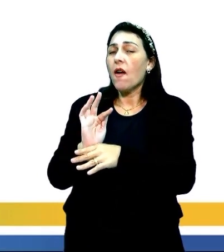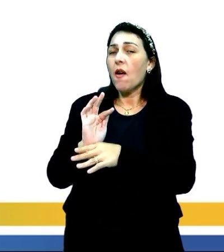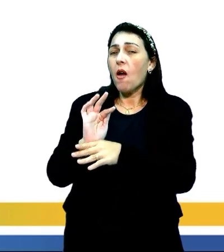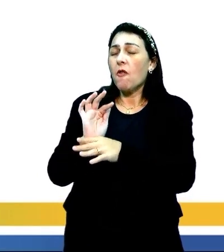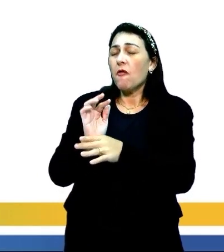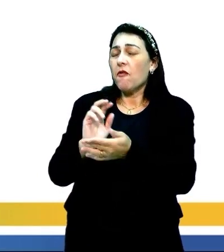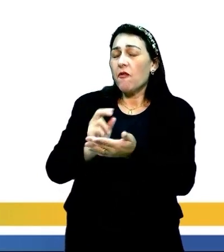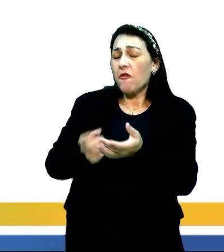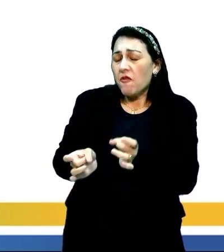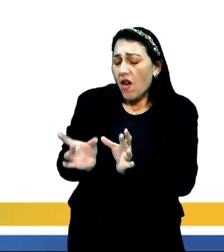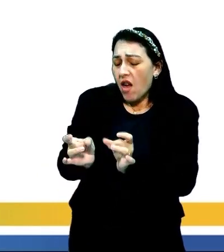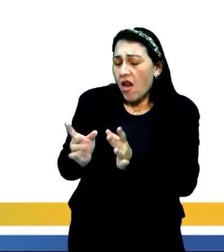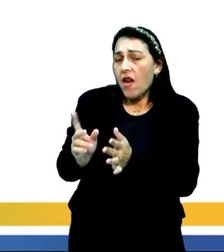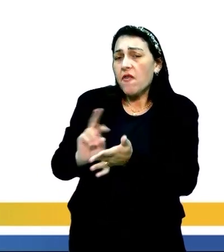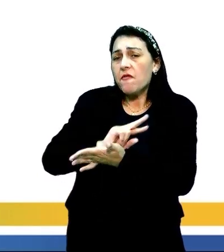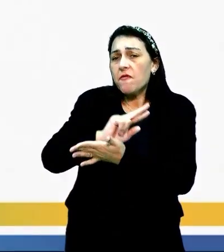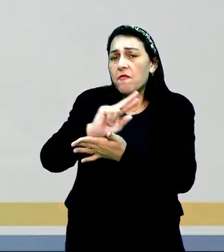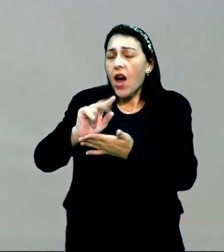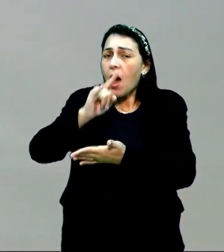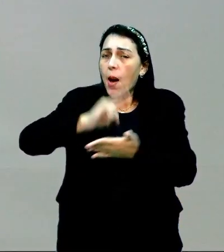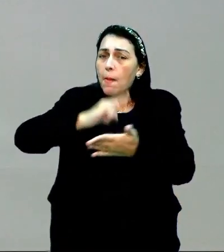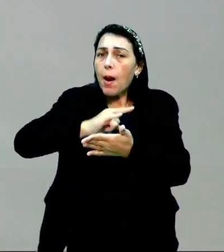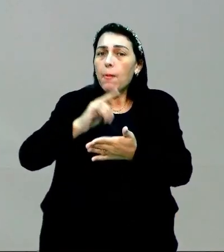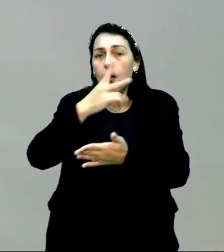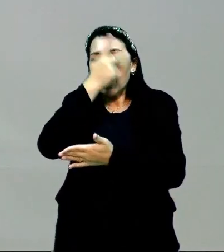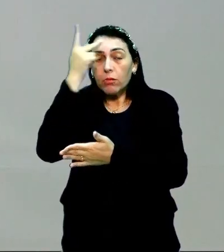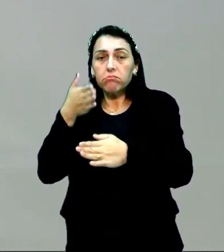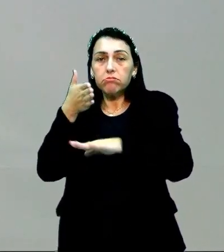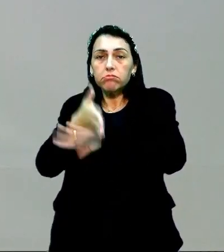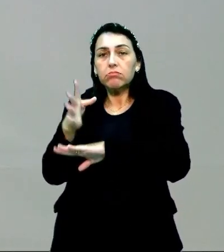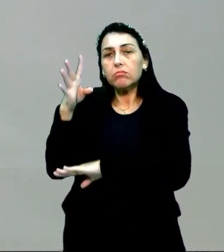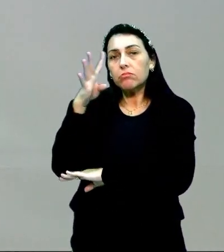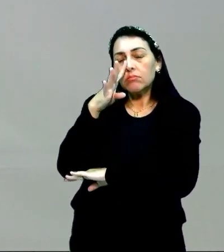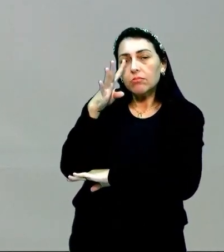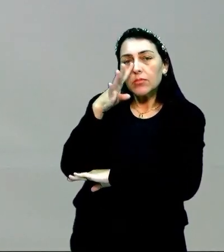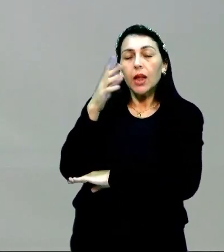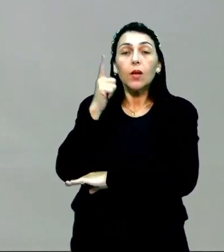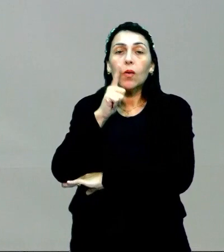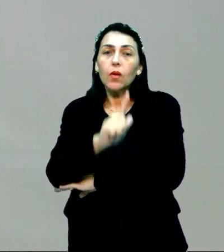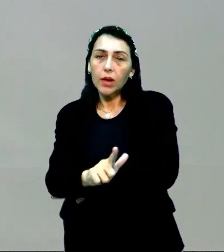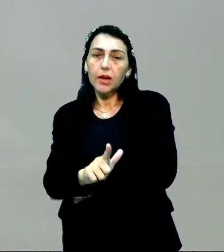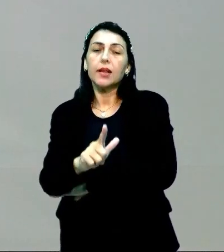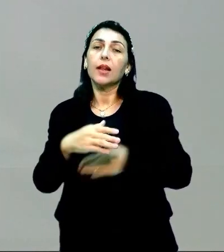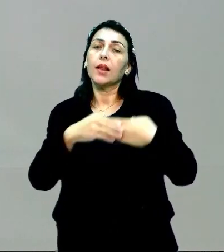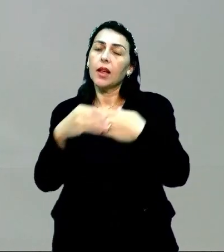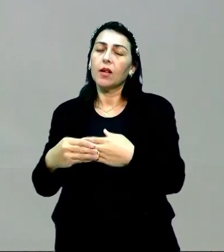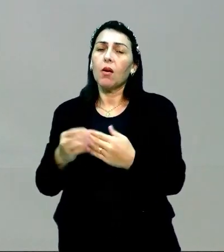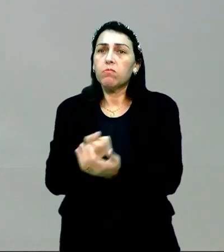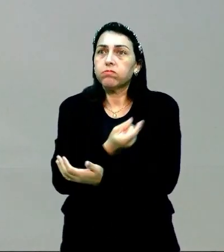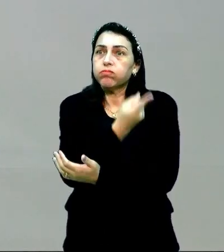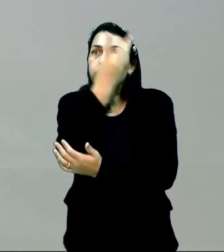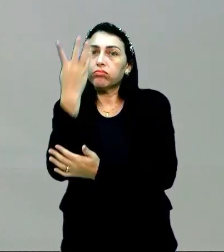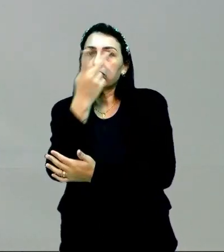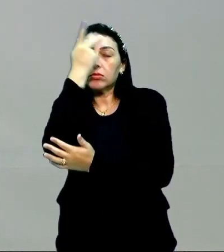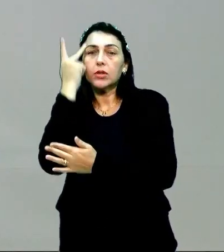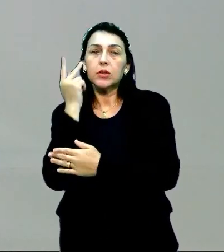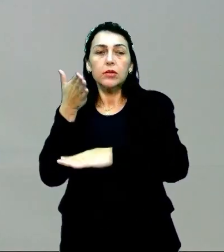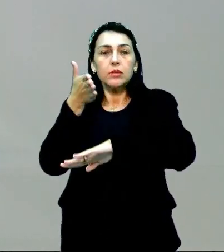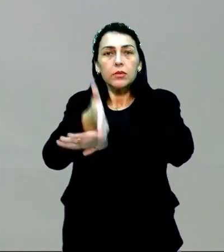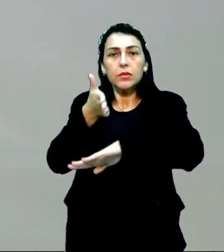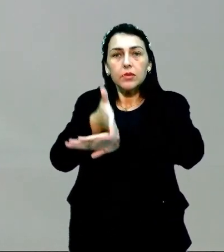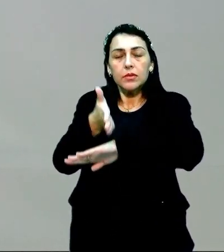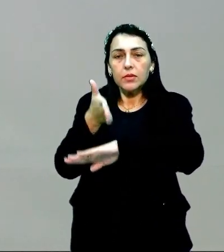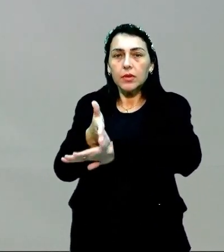bilheteria, porque os filmes de muita bilheteria, eles conseguem levar uma grande quantidade de pessoas ao cinema, né?